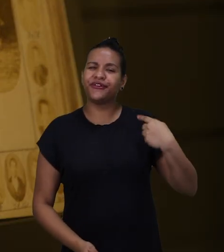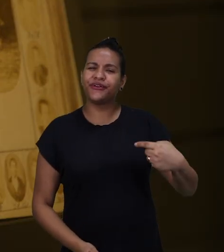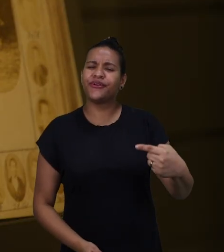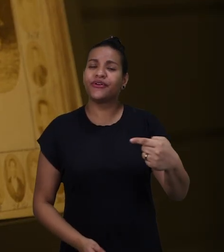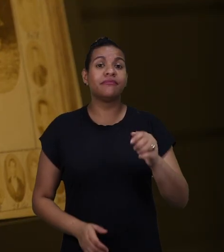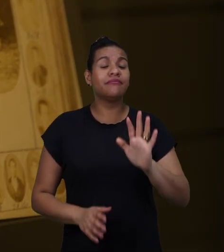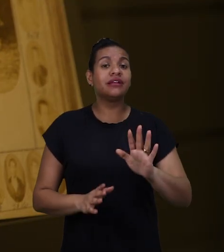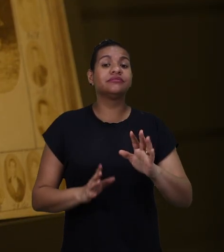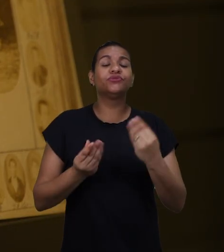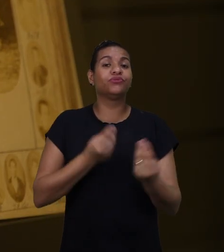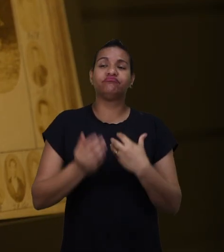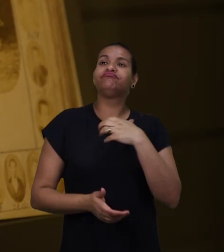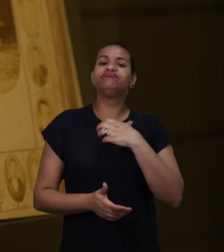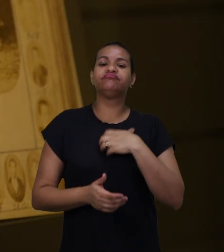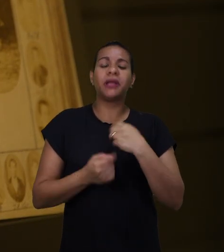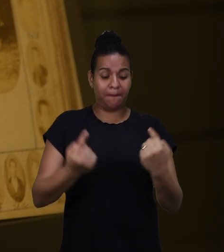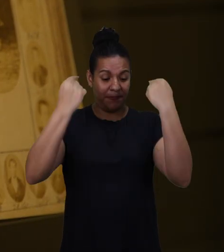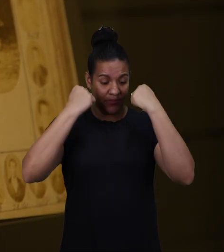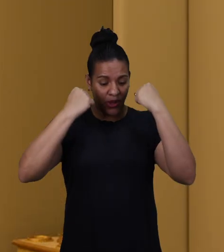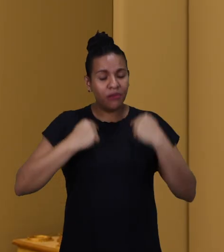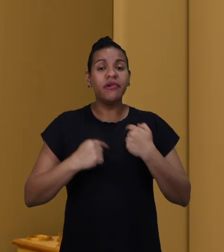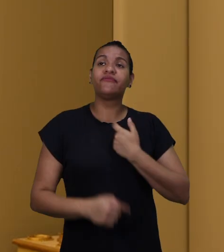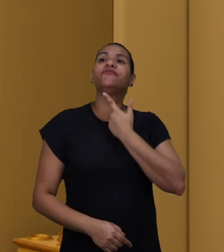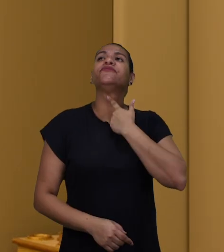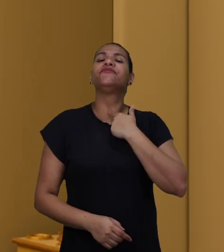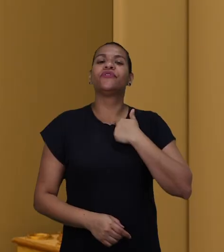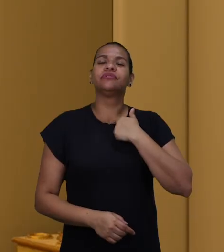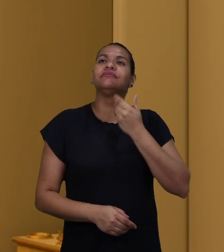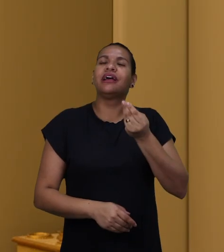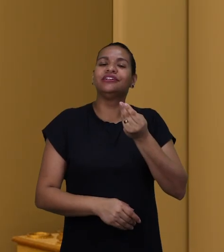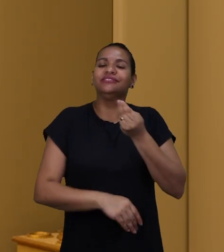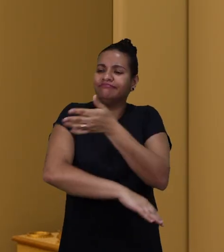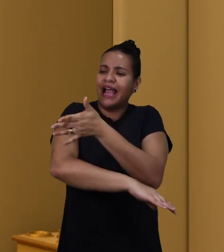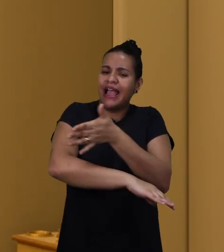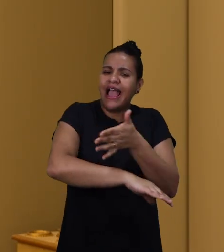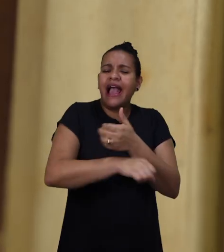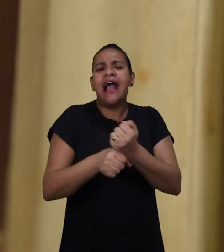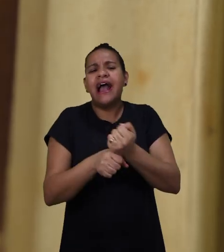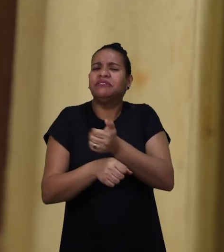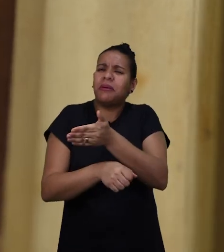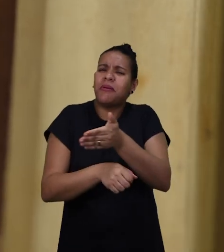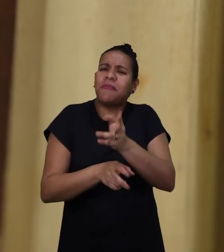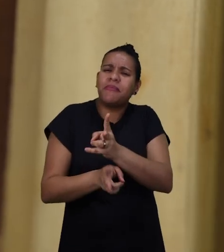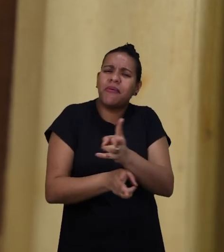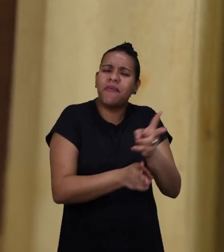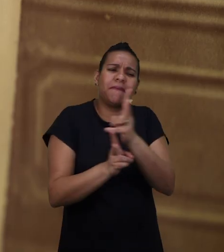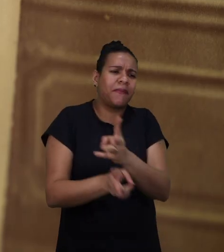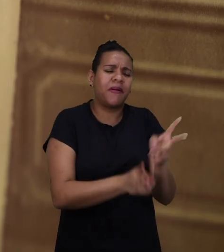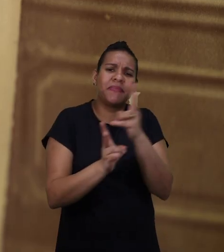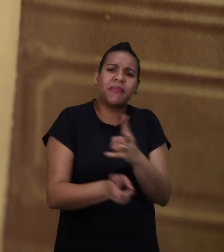cotidiana, mas também a sua própria imagem, a sua vontade de atravessar o tempo, de sobreviver. Né? A fotografia é isso,